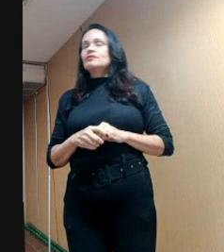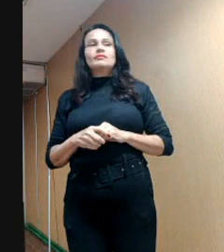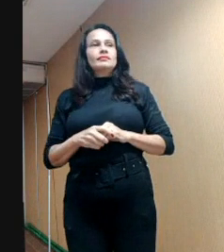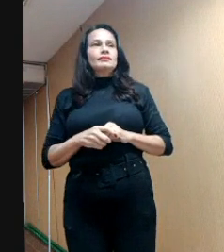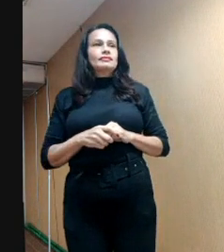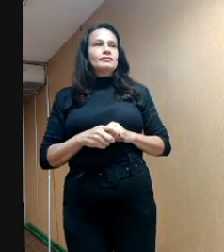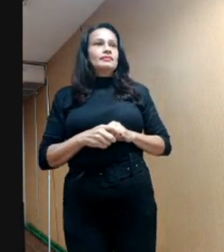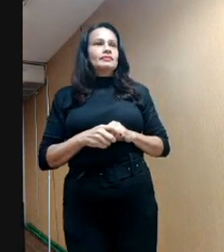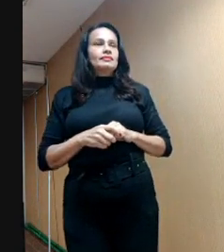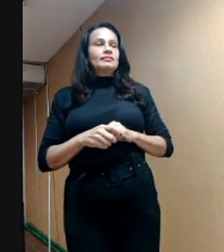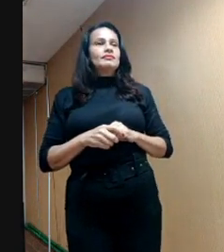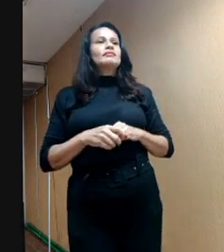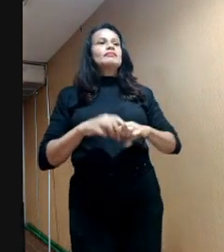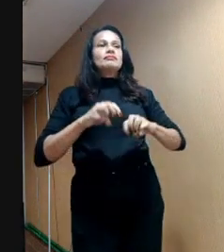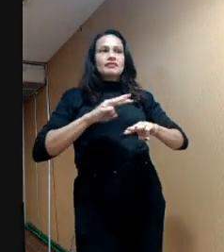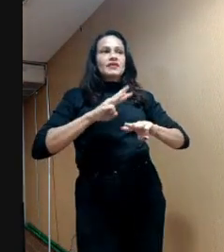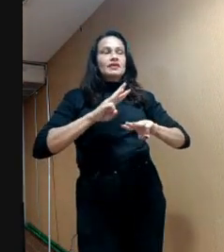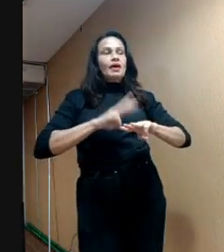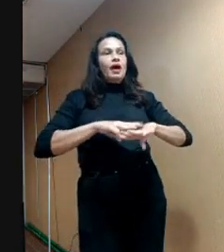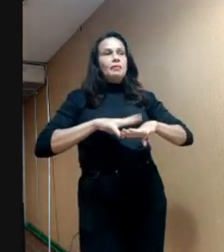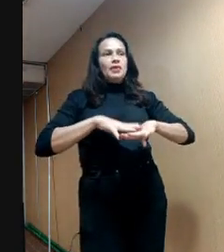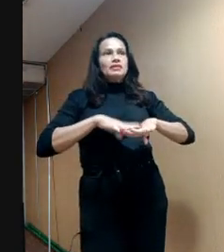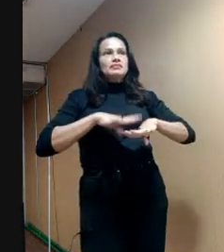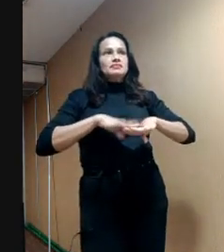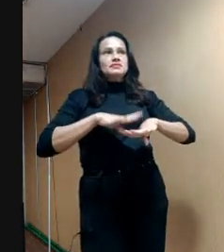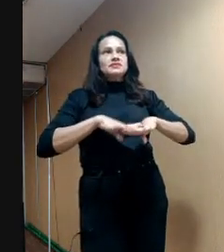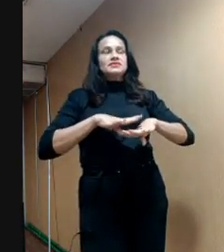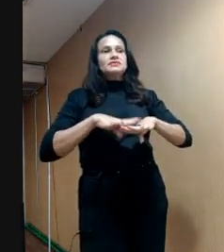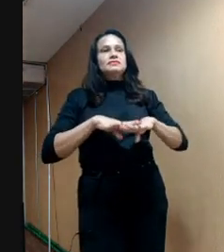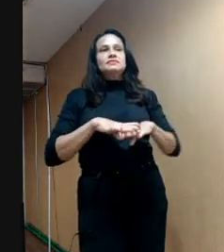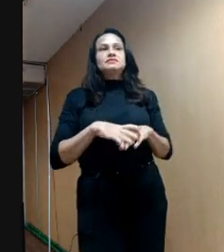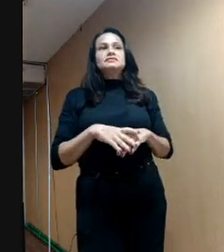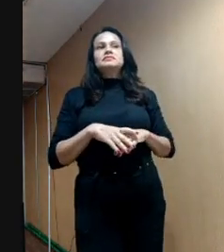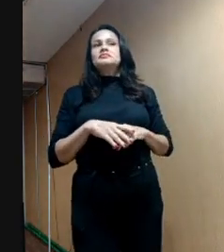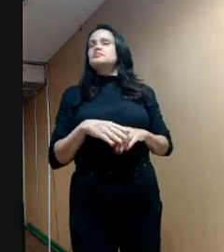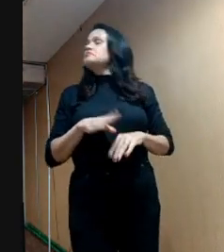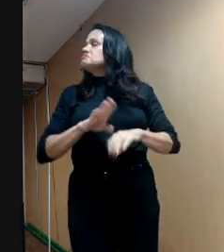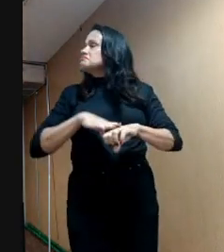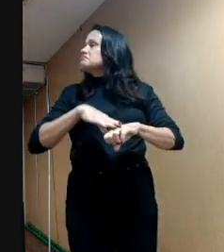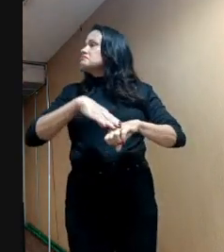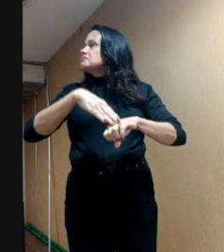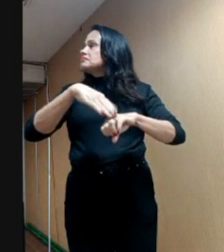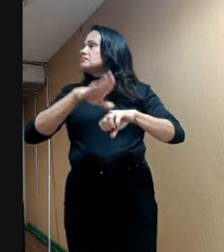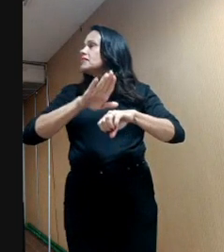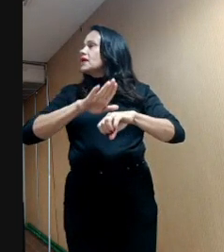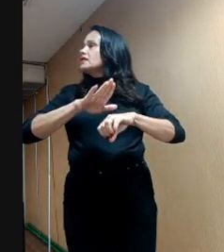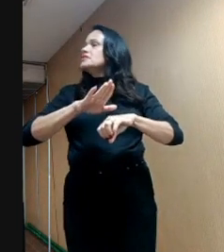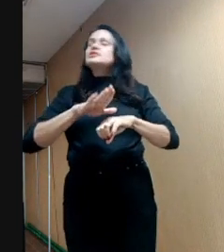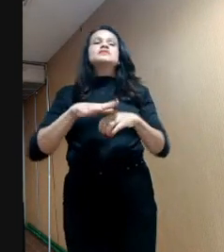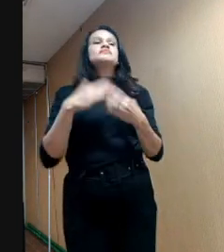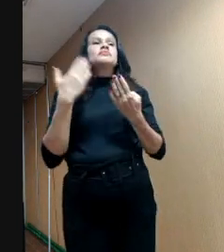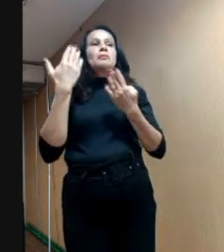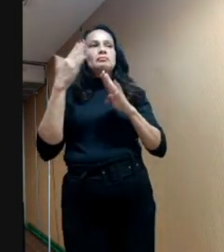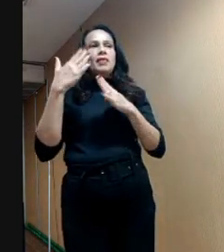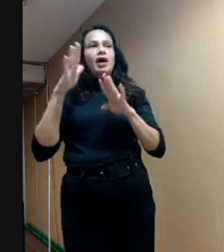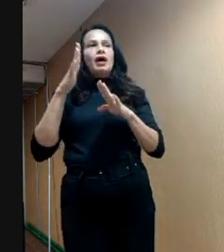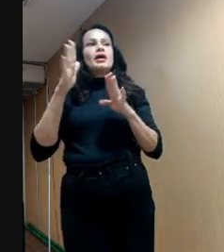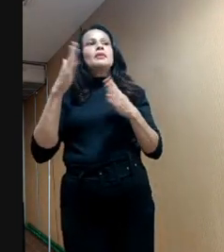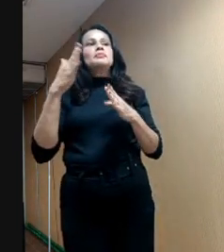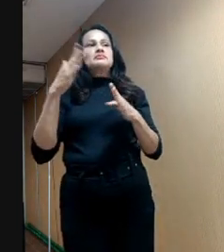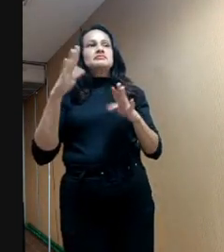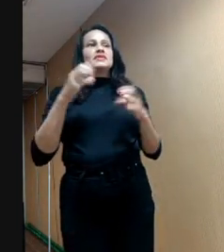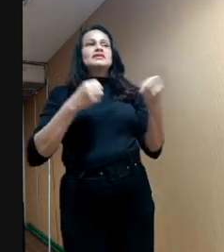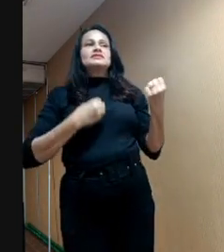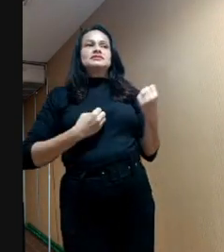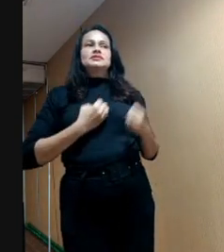à matemática, para que a formação de vocês seja ainda mais completa. Então, parabenizar o campus por mais esse evento, né,